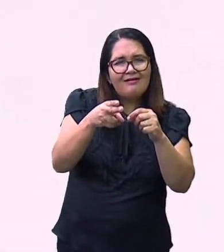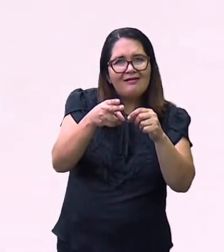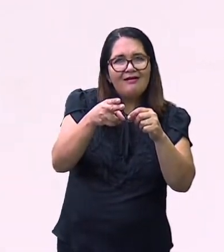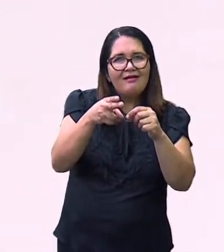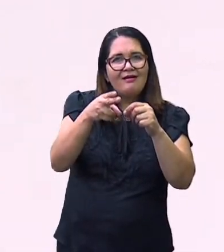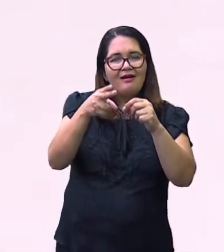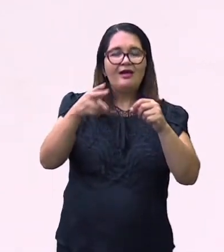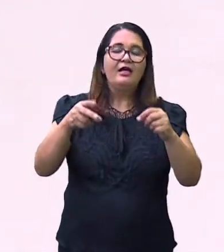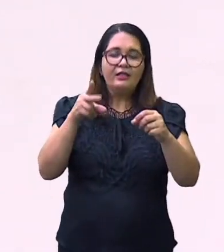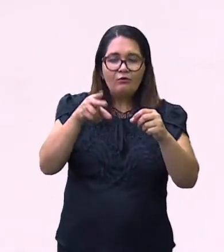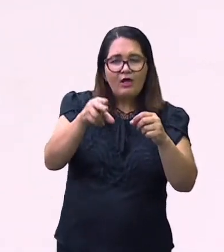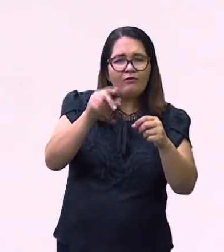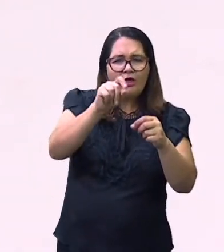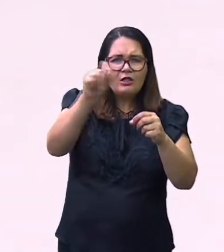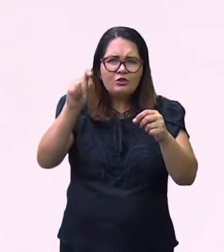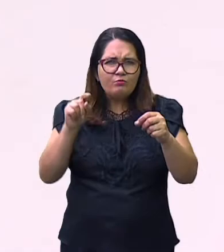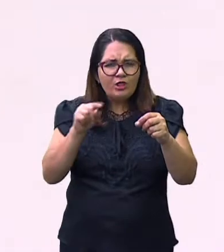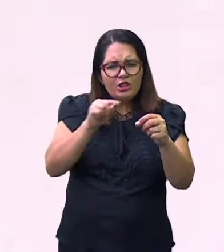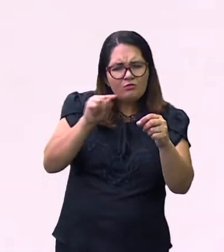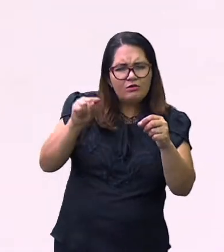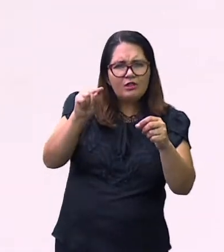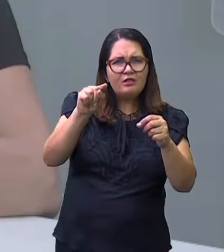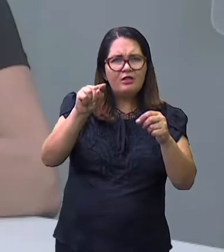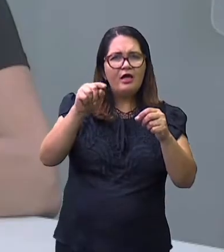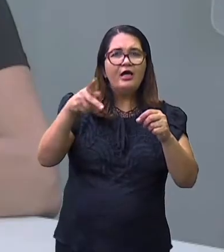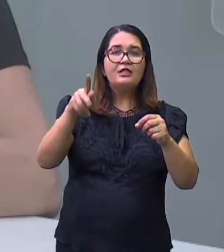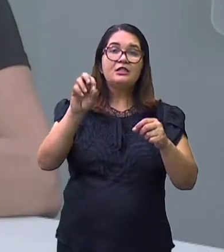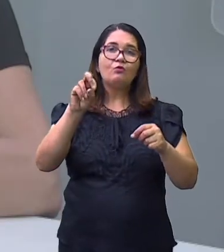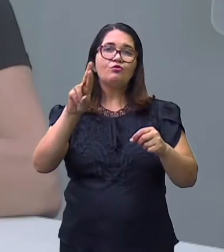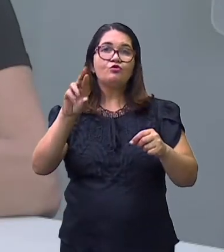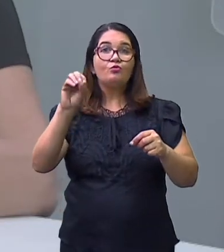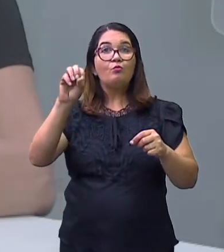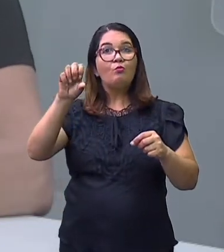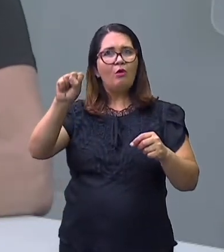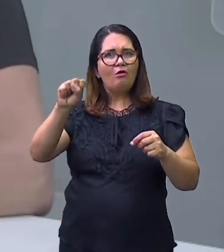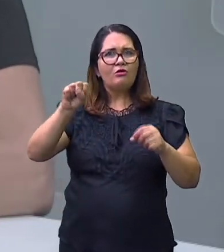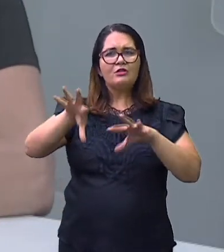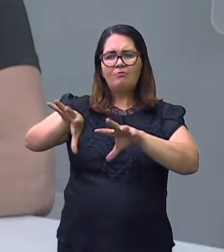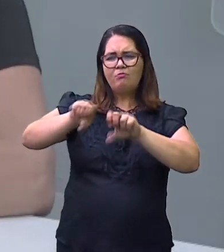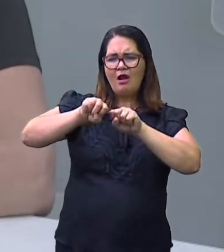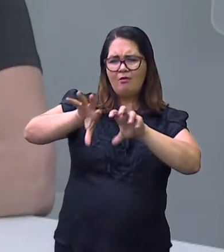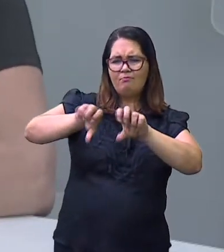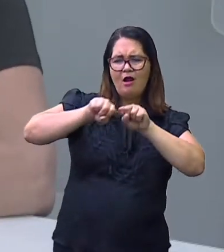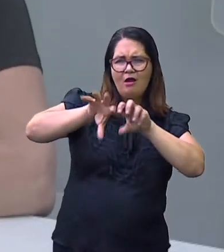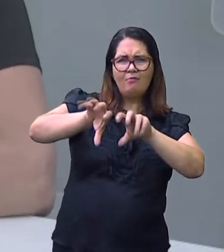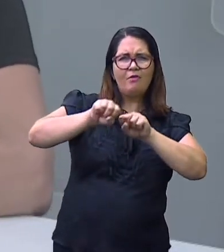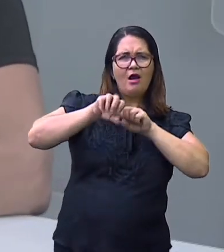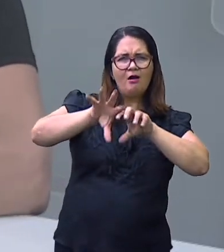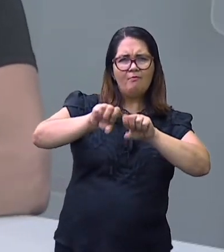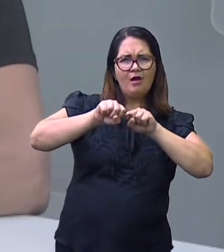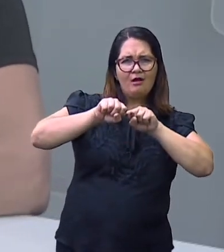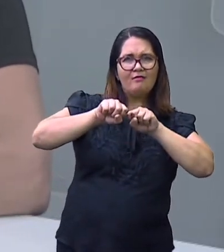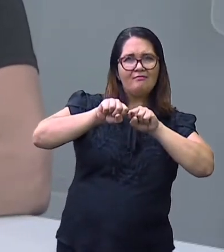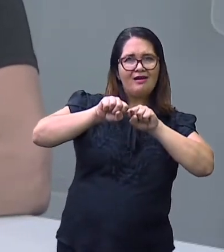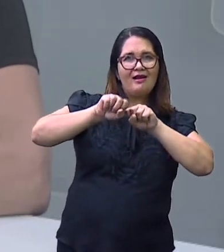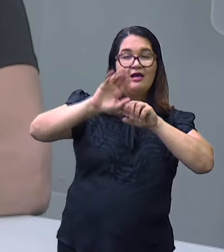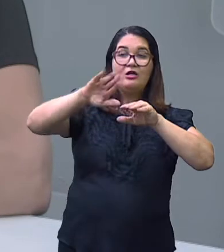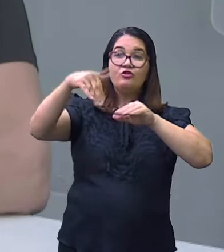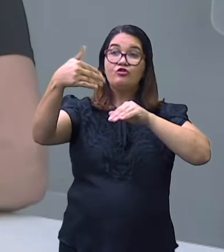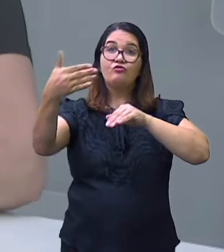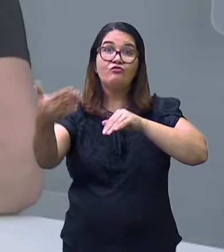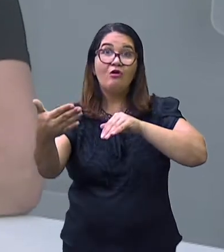Que vão fazer com que aconteça a comunicação externa na